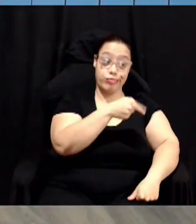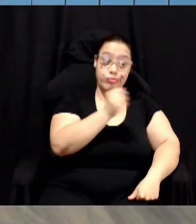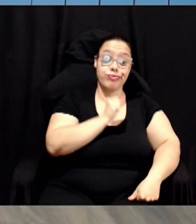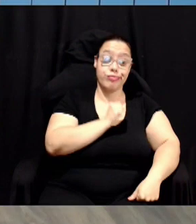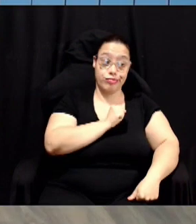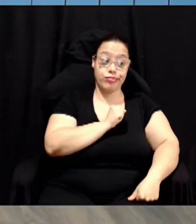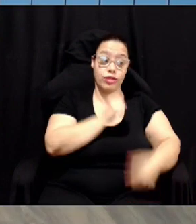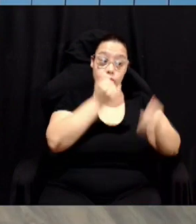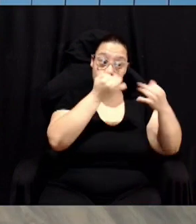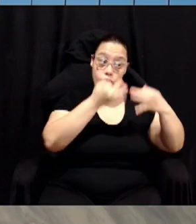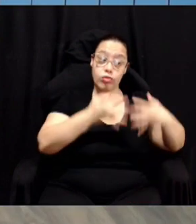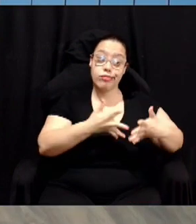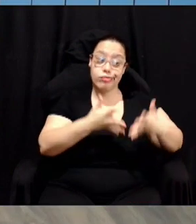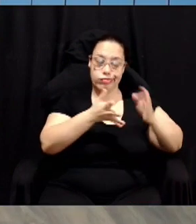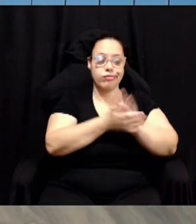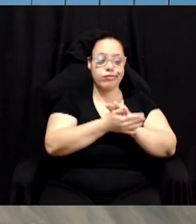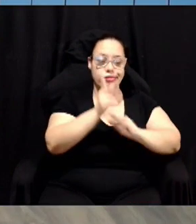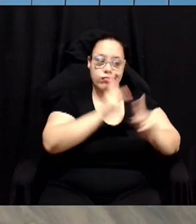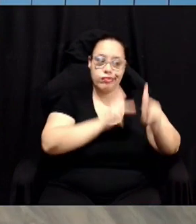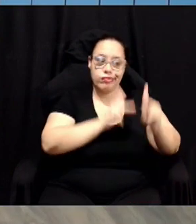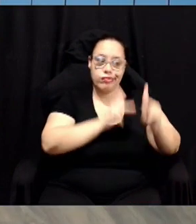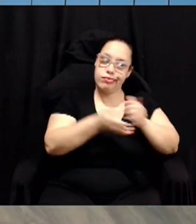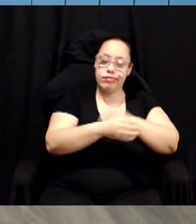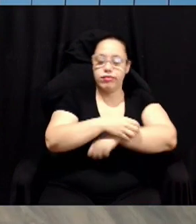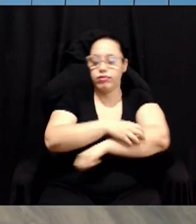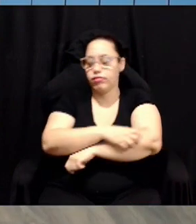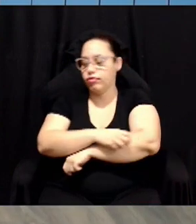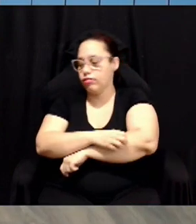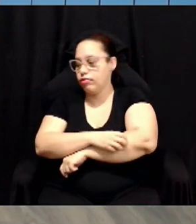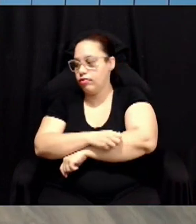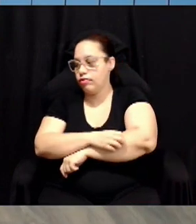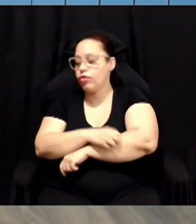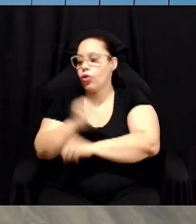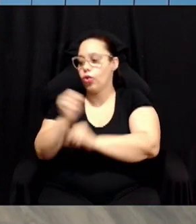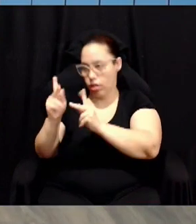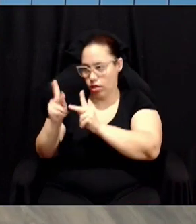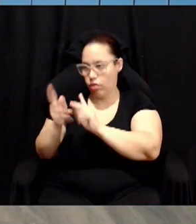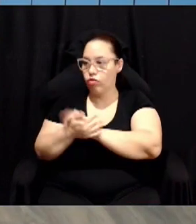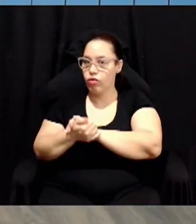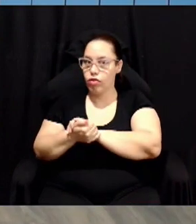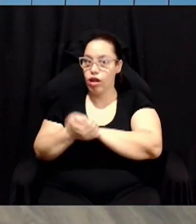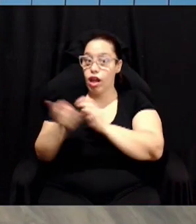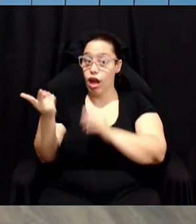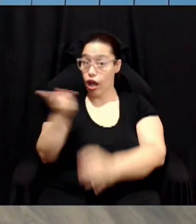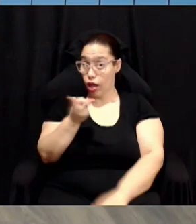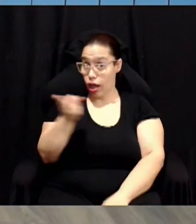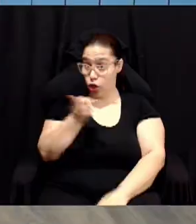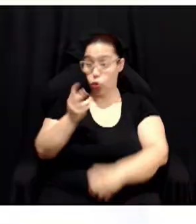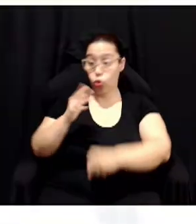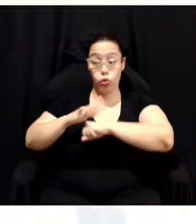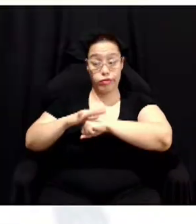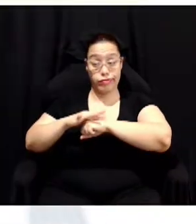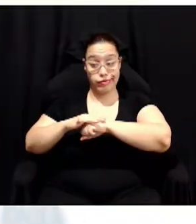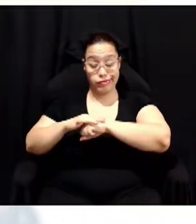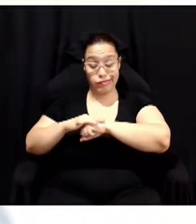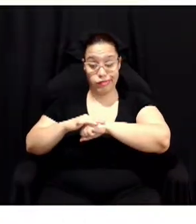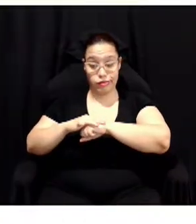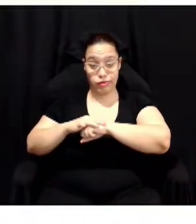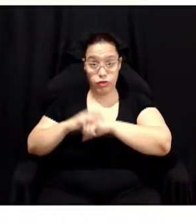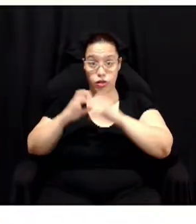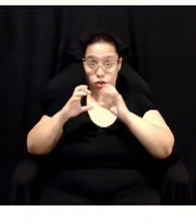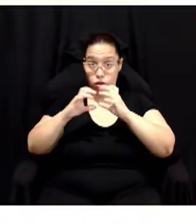esclarecer mesmo para a população. Ah, tá. As duas doenças são doenças